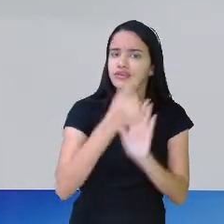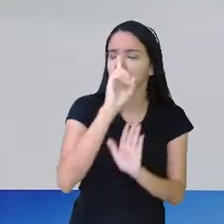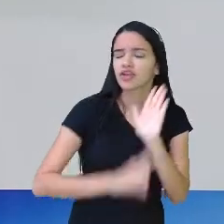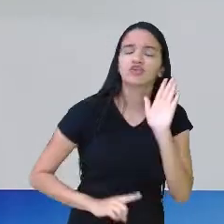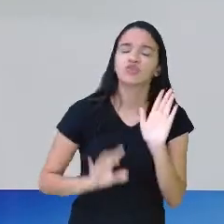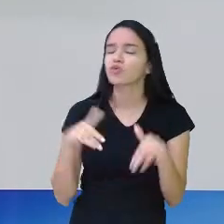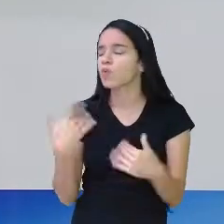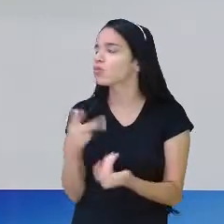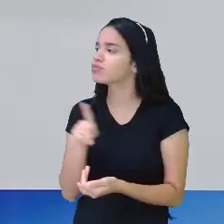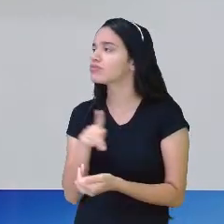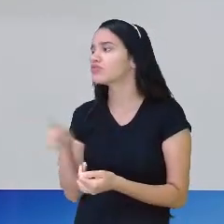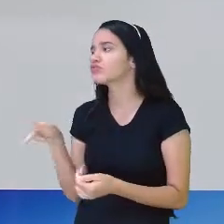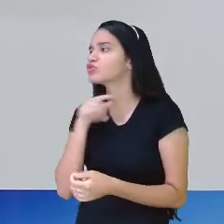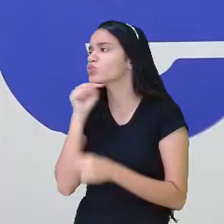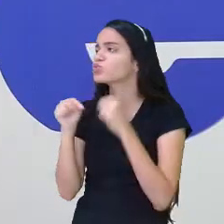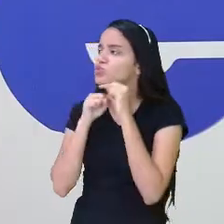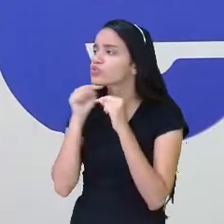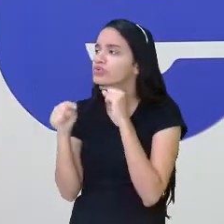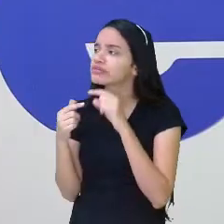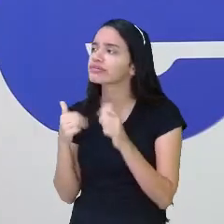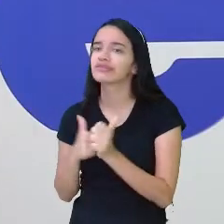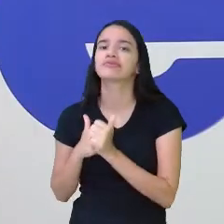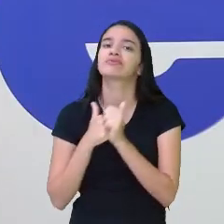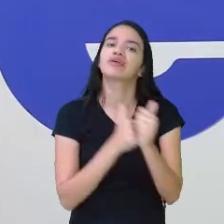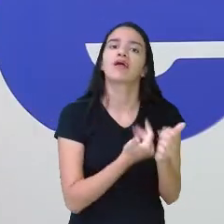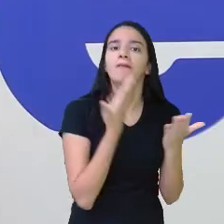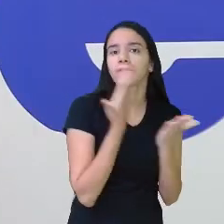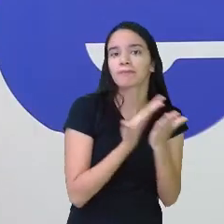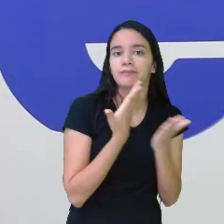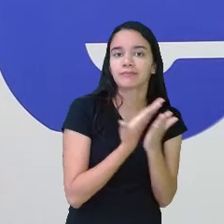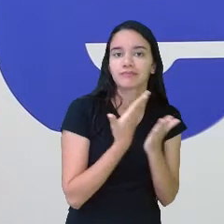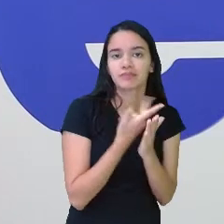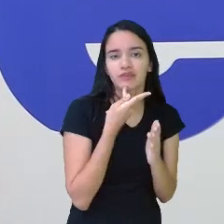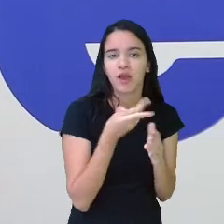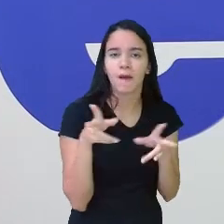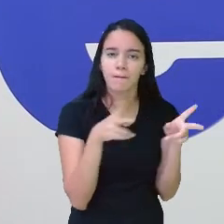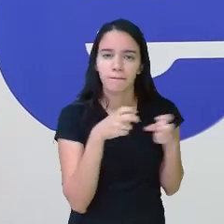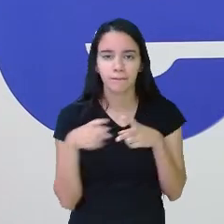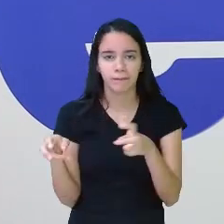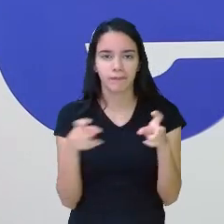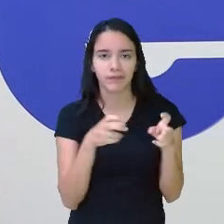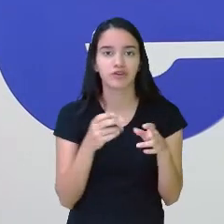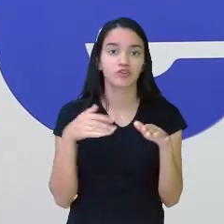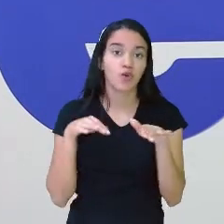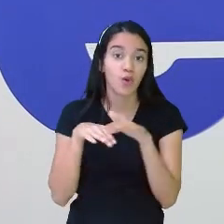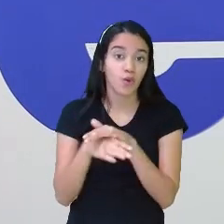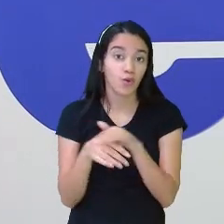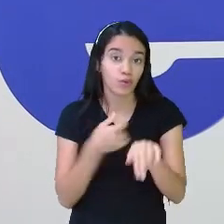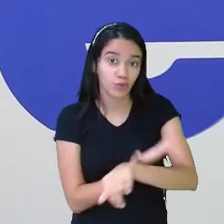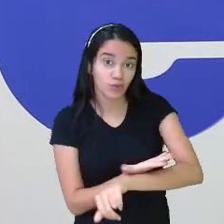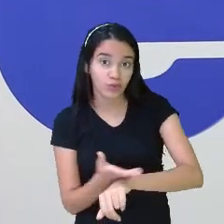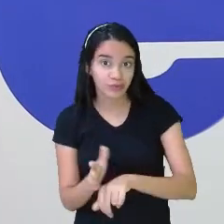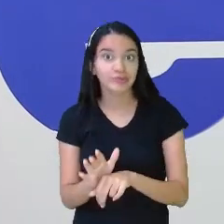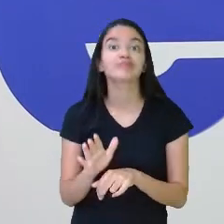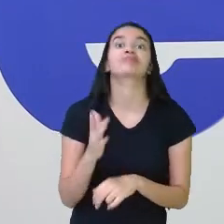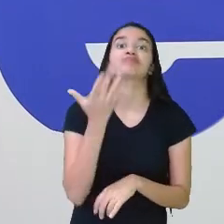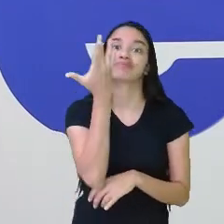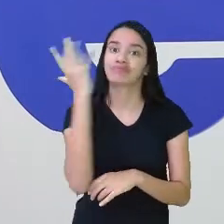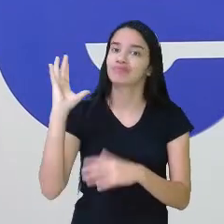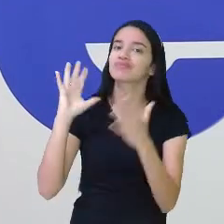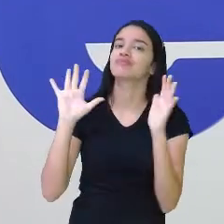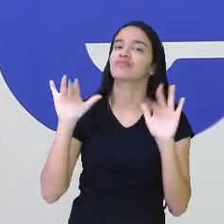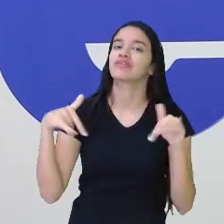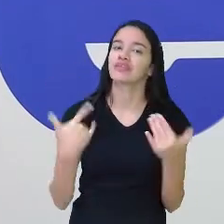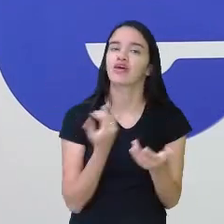dúvida, professora Mauricéia? Estão acompanhando aqui a aula, observando os costumes ambientalistas.